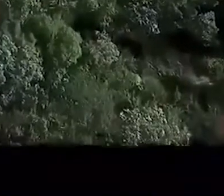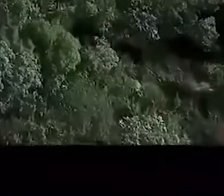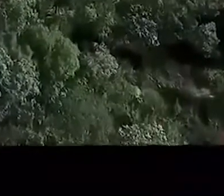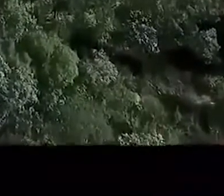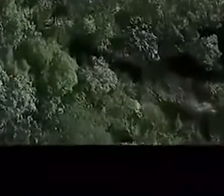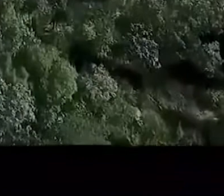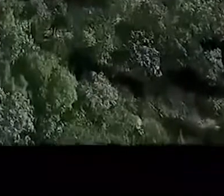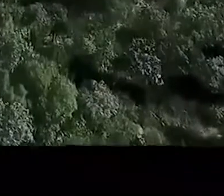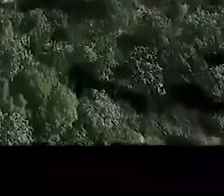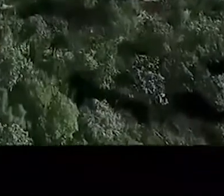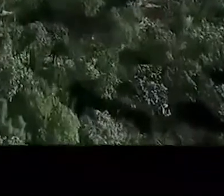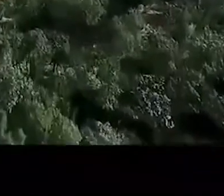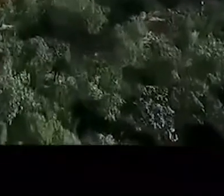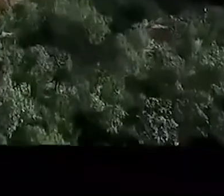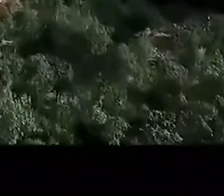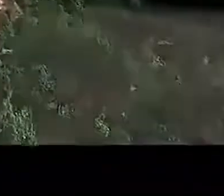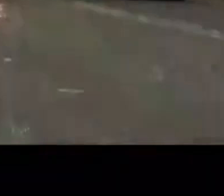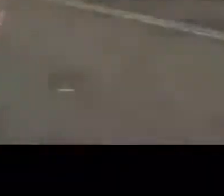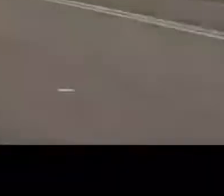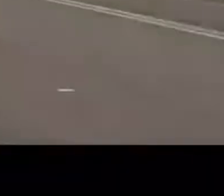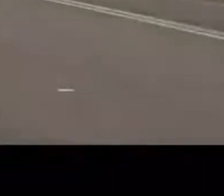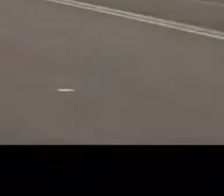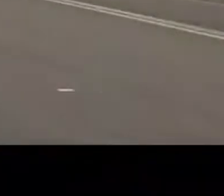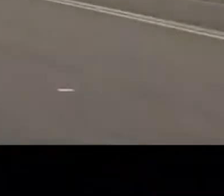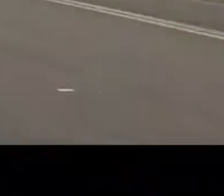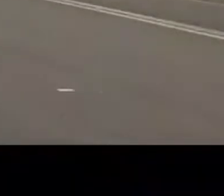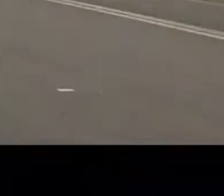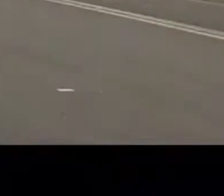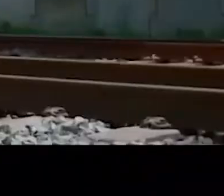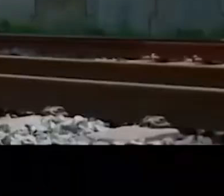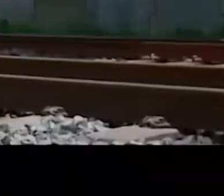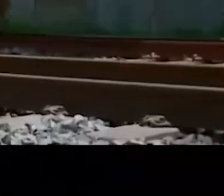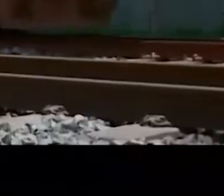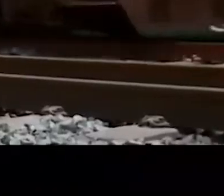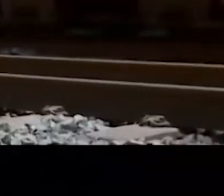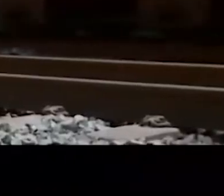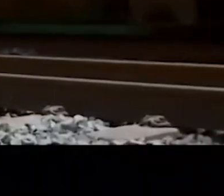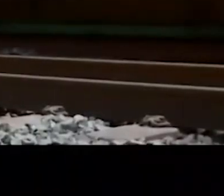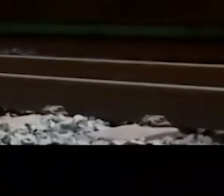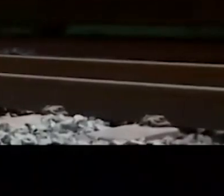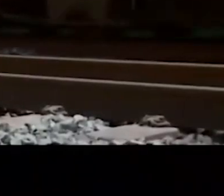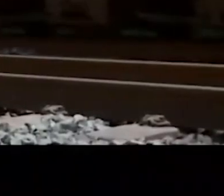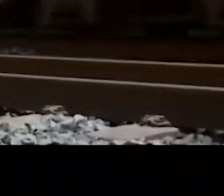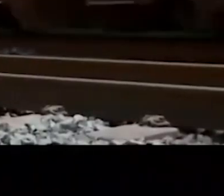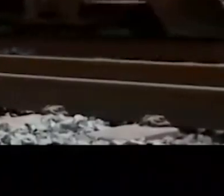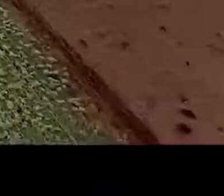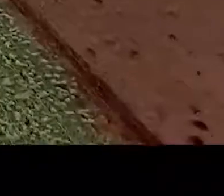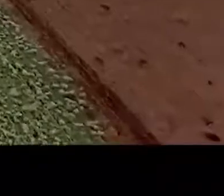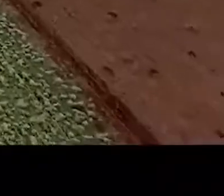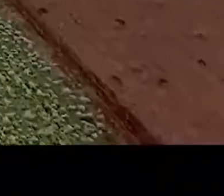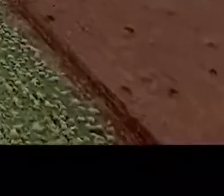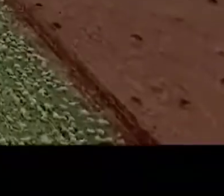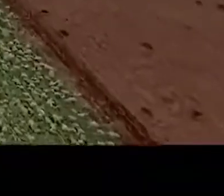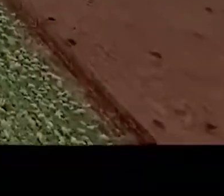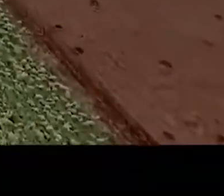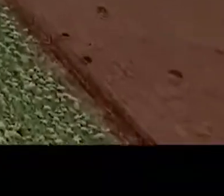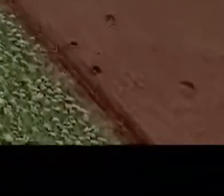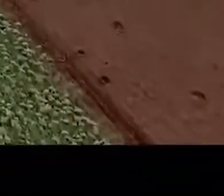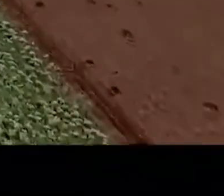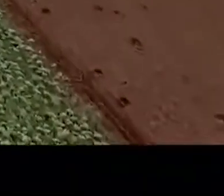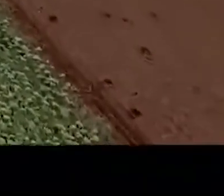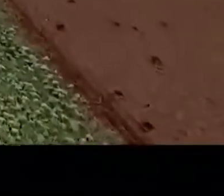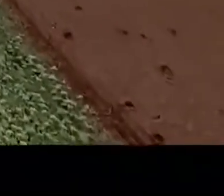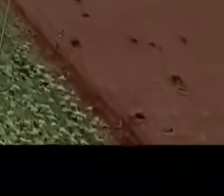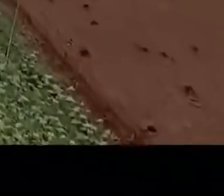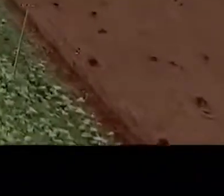fronteira agrícola do país, a Matopiba, formada por Maranhão, Tocantins, Piauí e Bahia. O Maranhão cresce e já